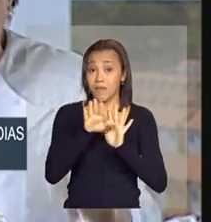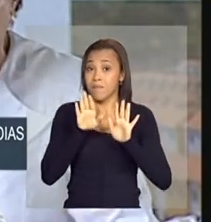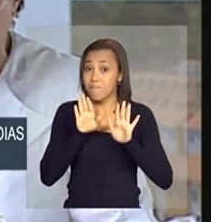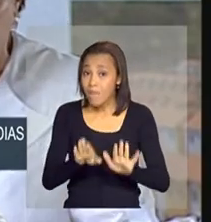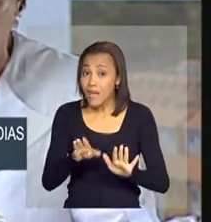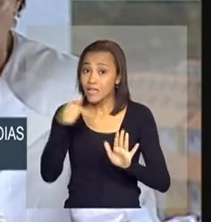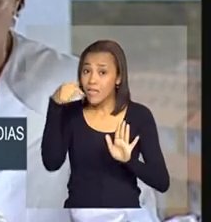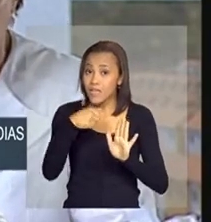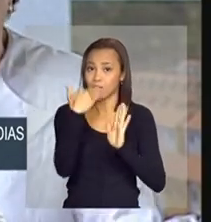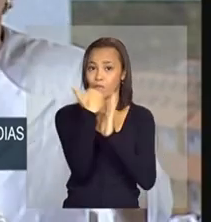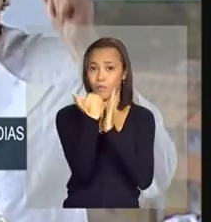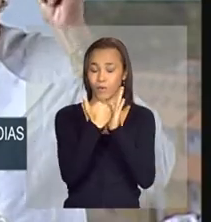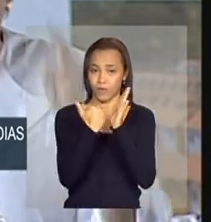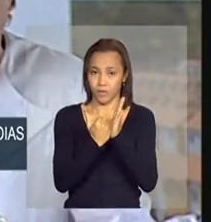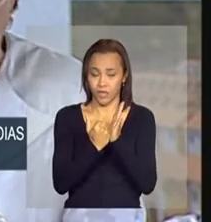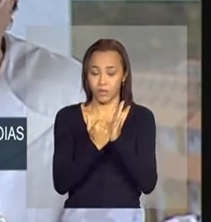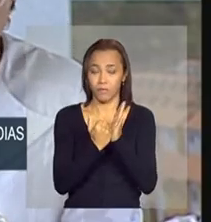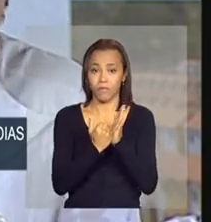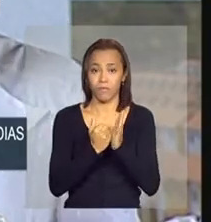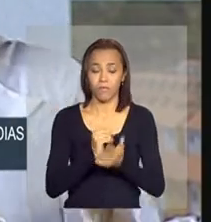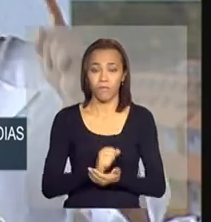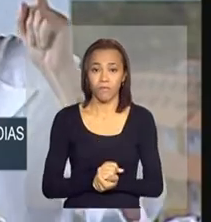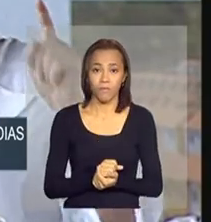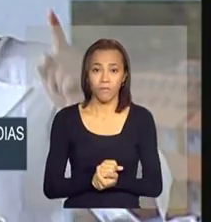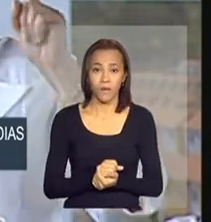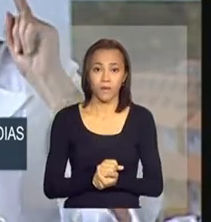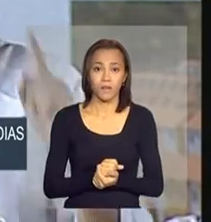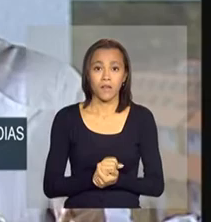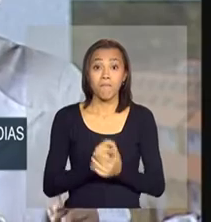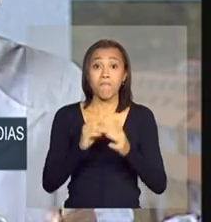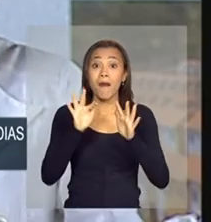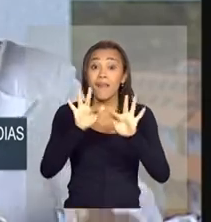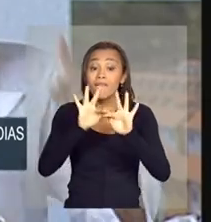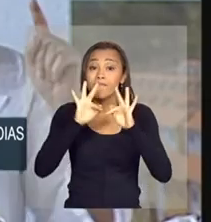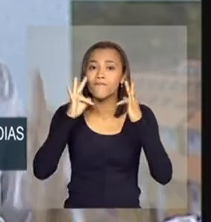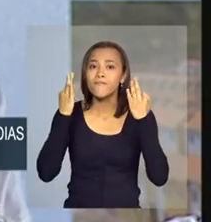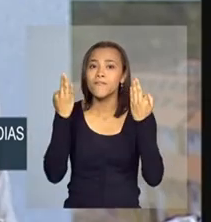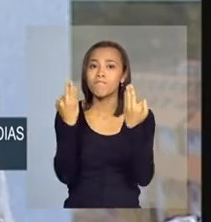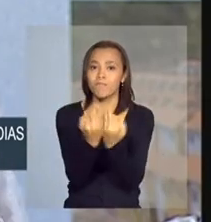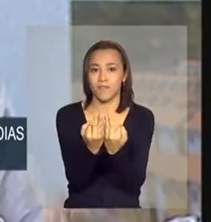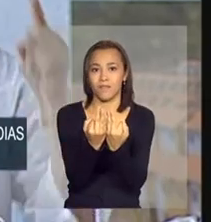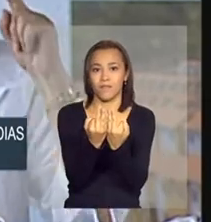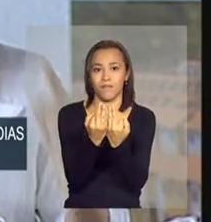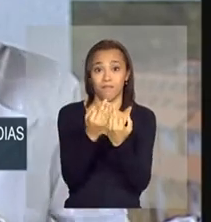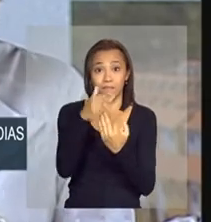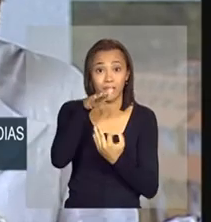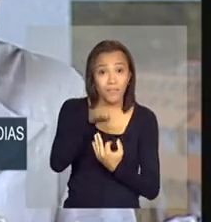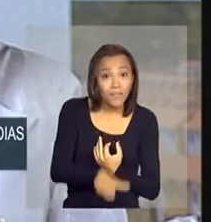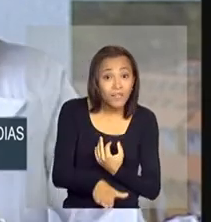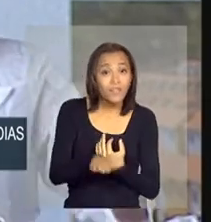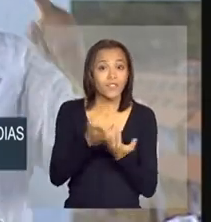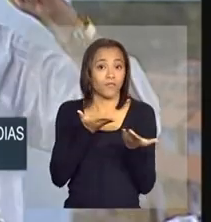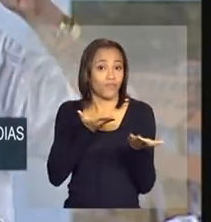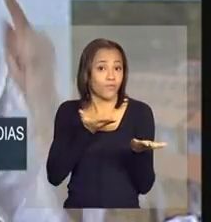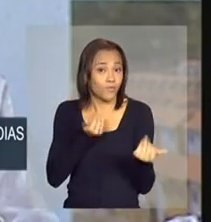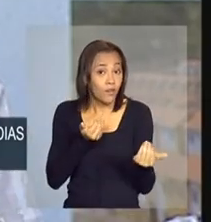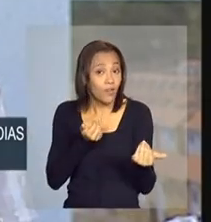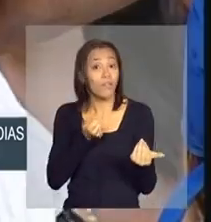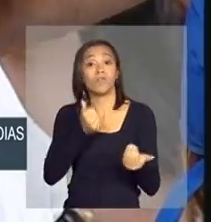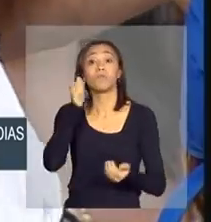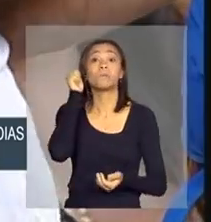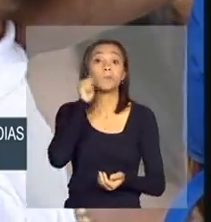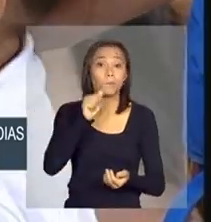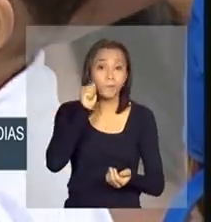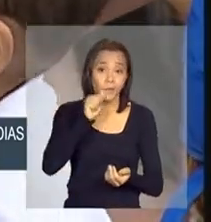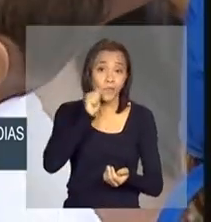esse é um programa para a família para criança para o jovem para